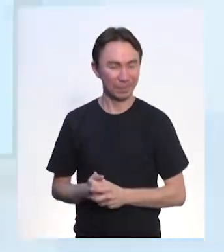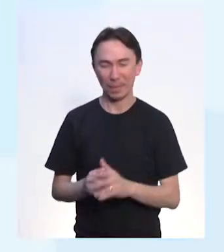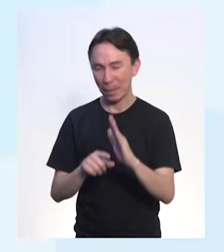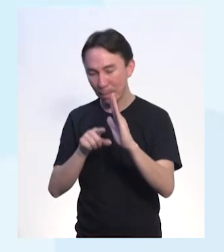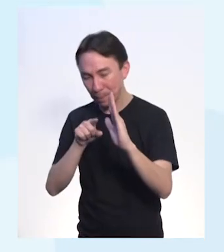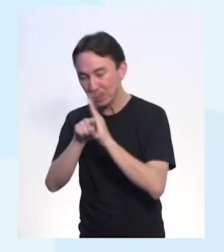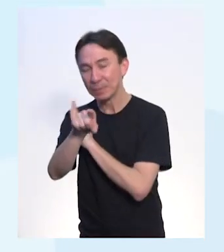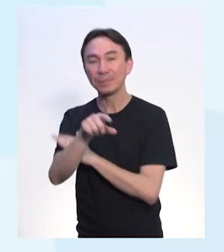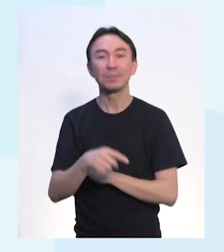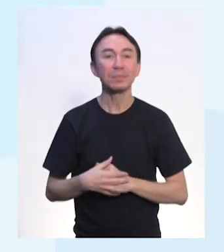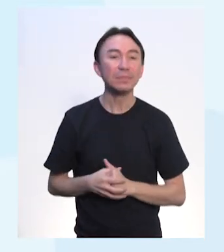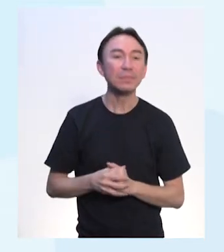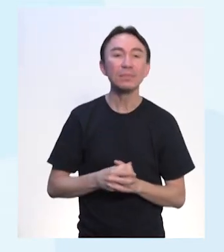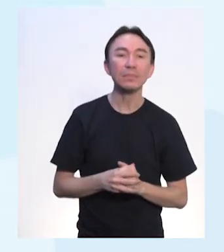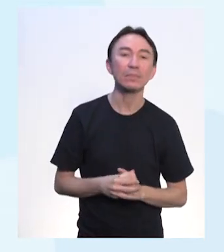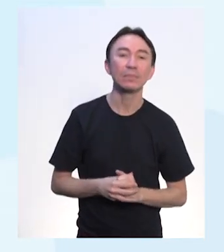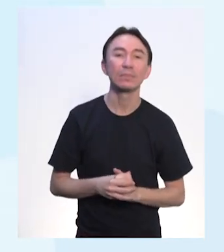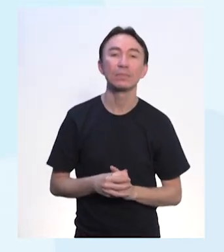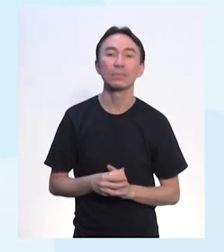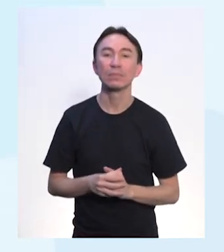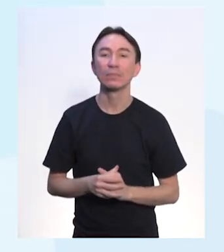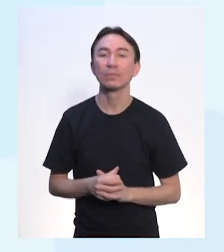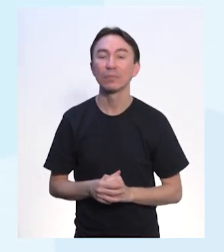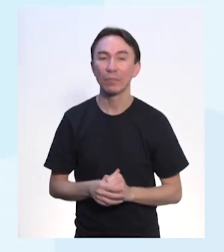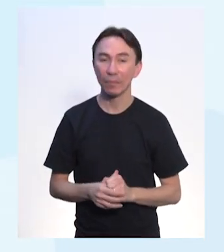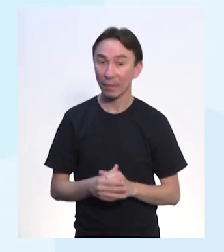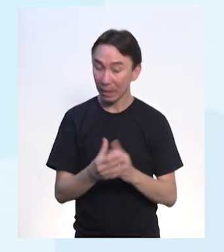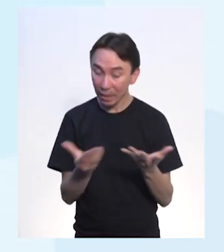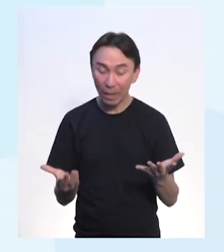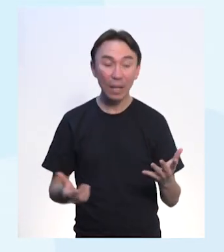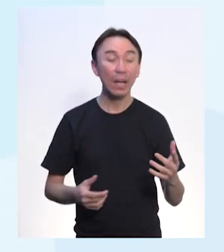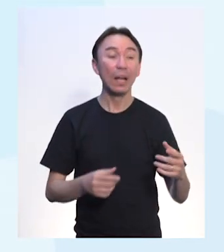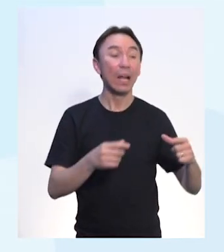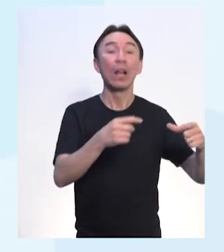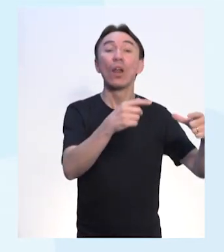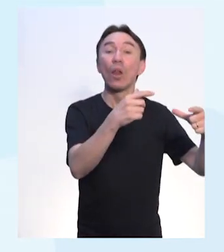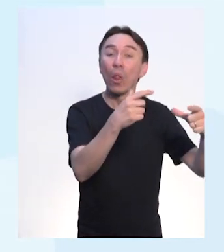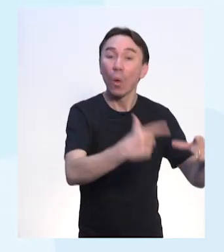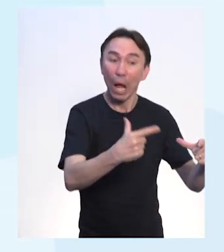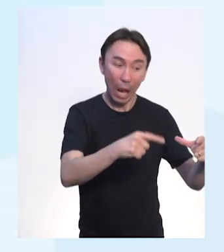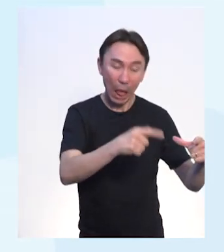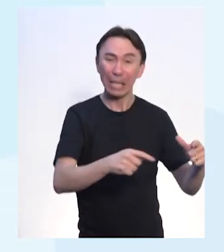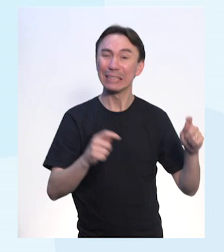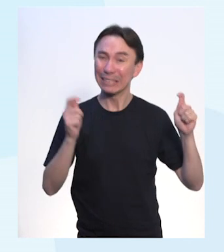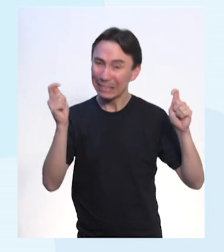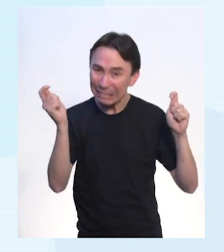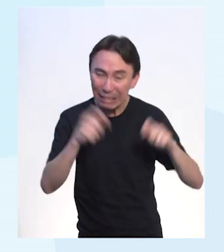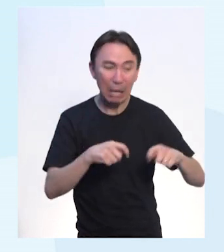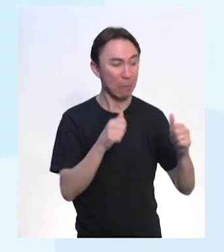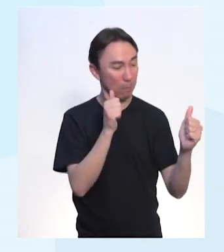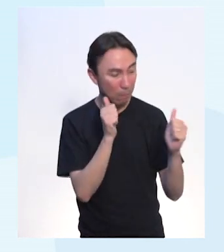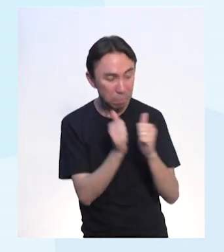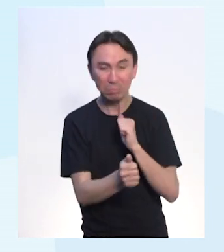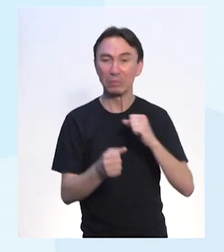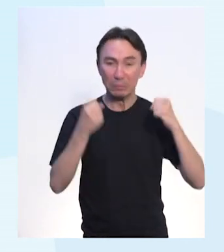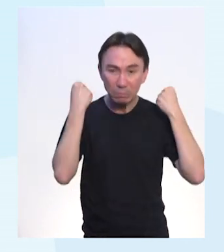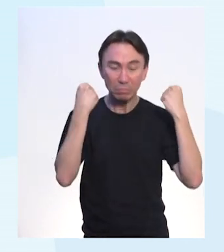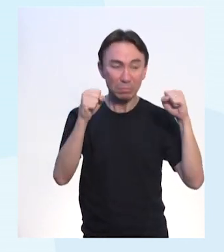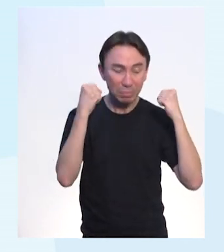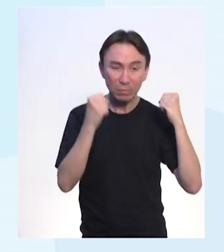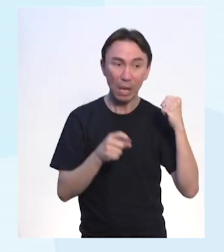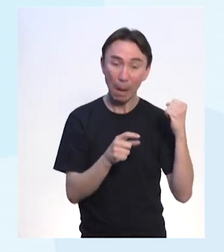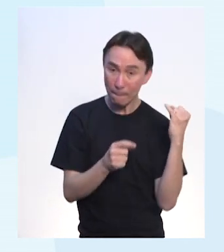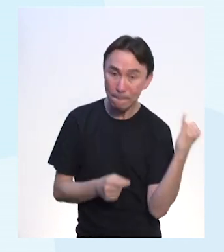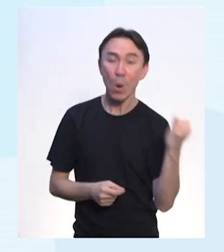a importância de existirem locais na comunidade que ofereçam a prática de esportes? Aí eu